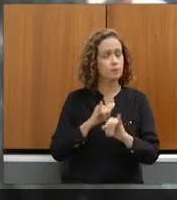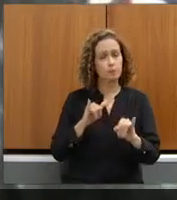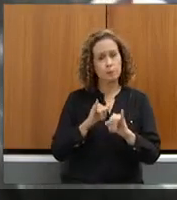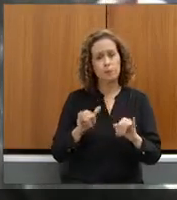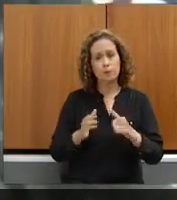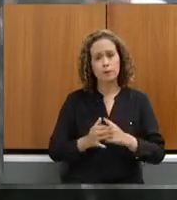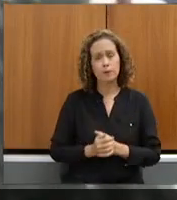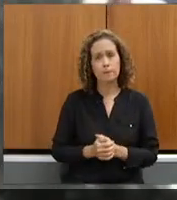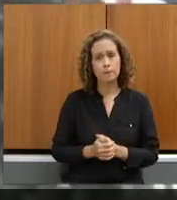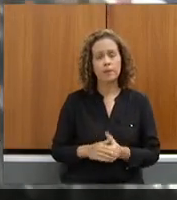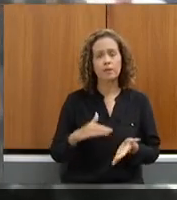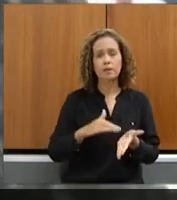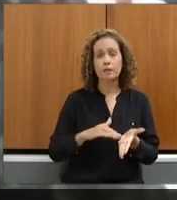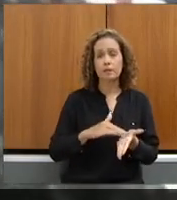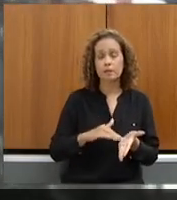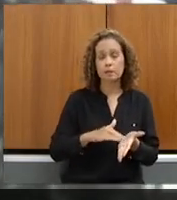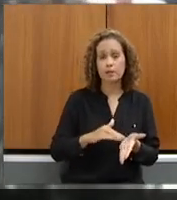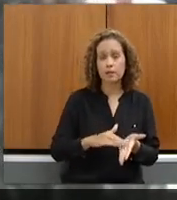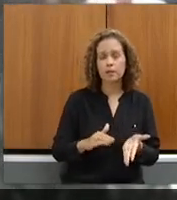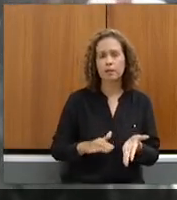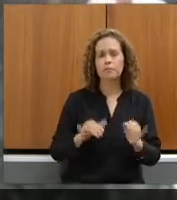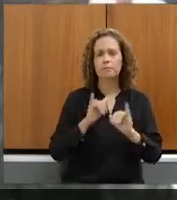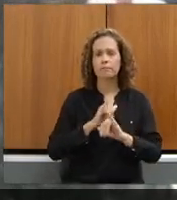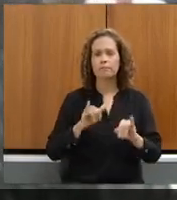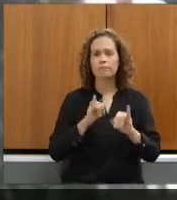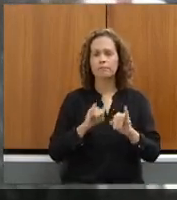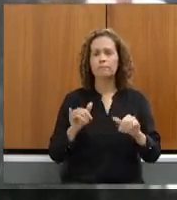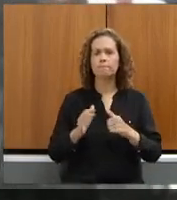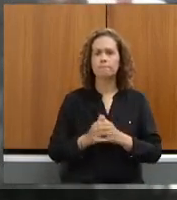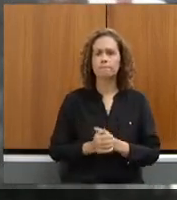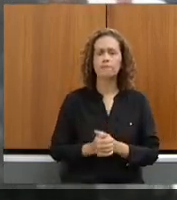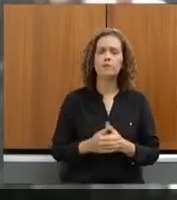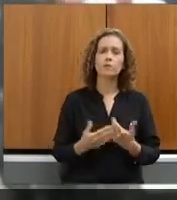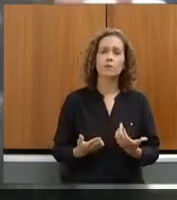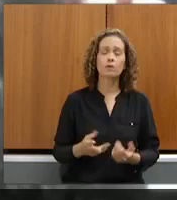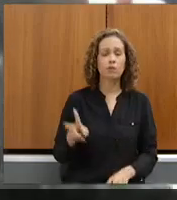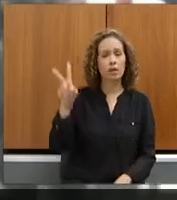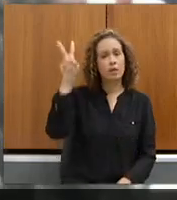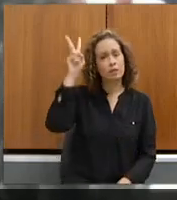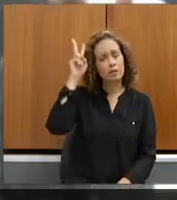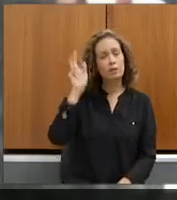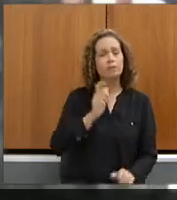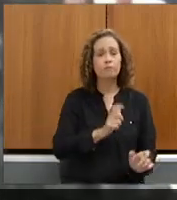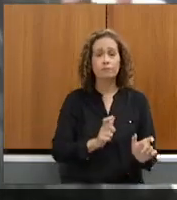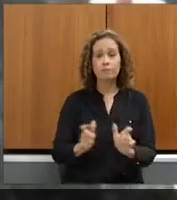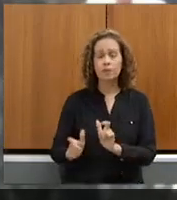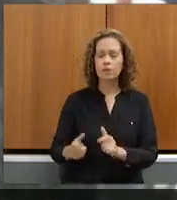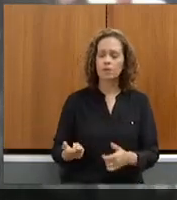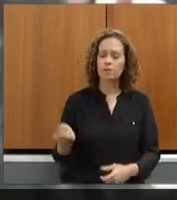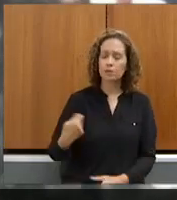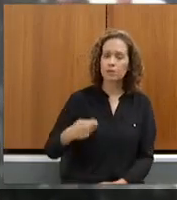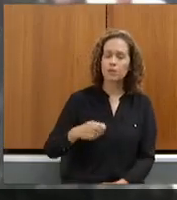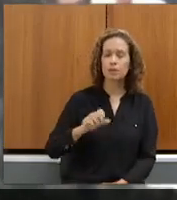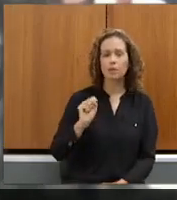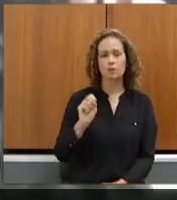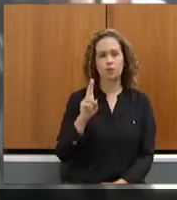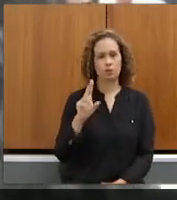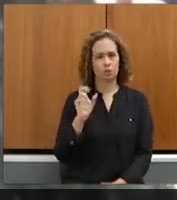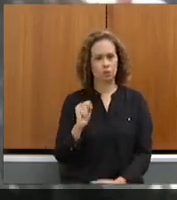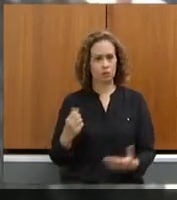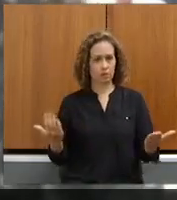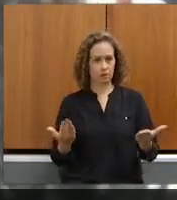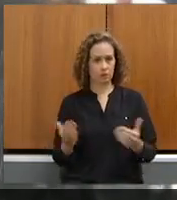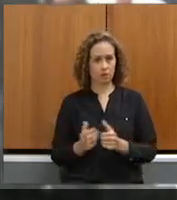estrangulamento quatro anos e o desvio de invocação das entidades são necessários para os seus agora a maldade não tem